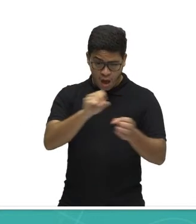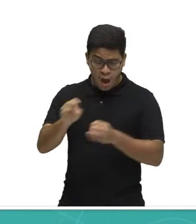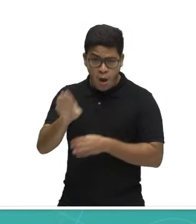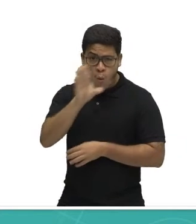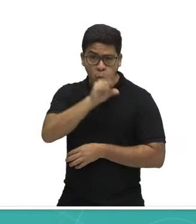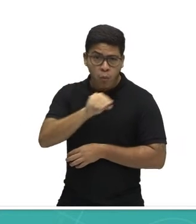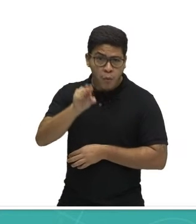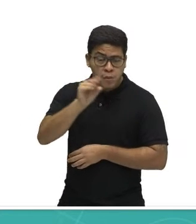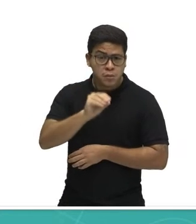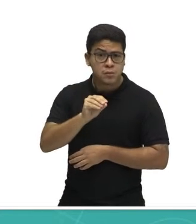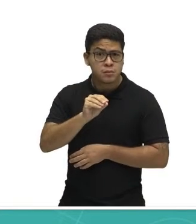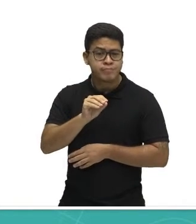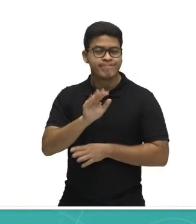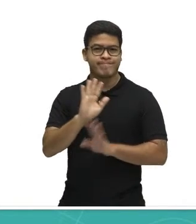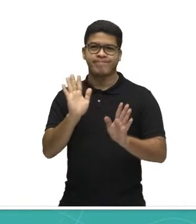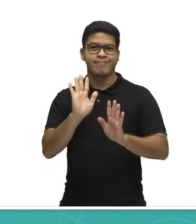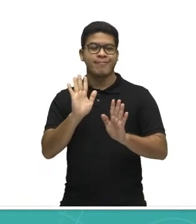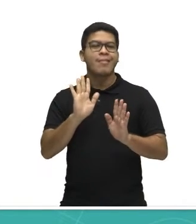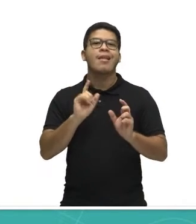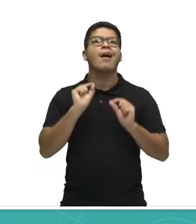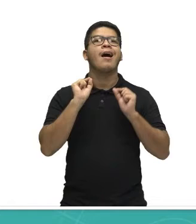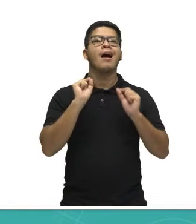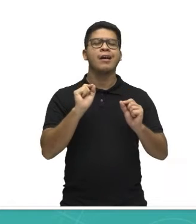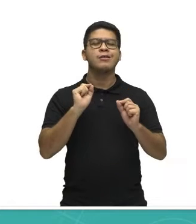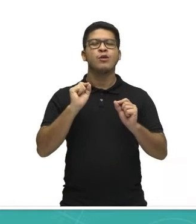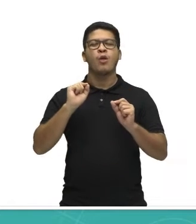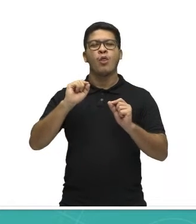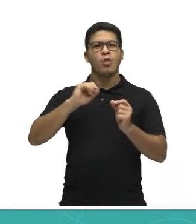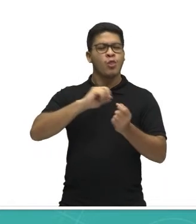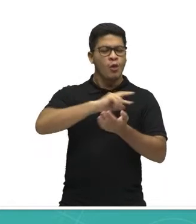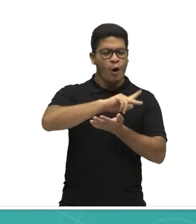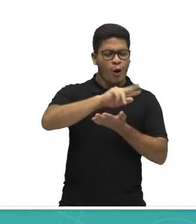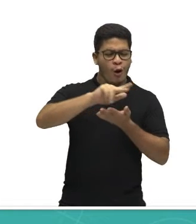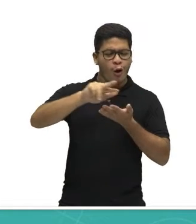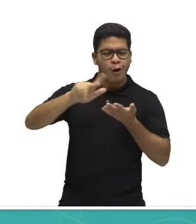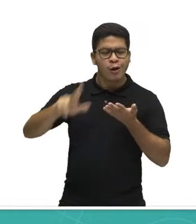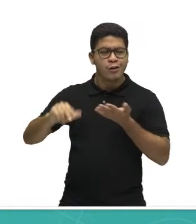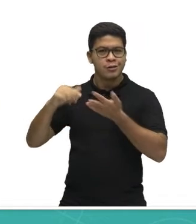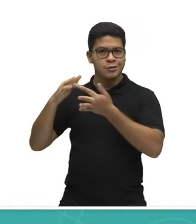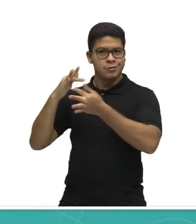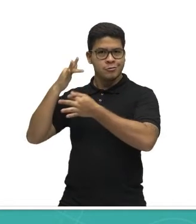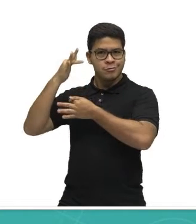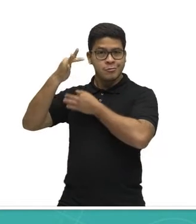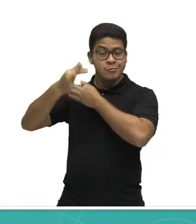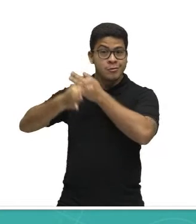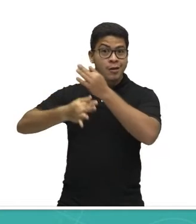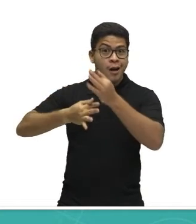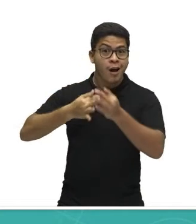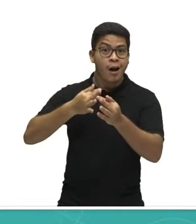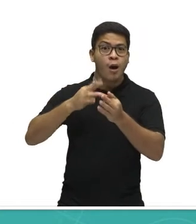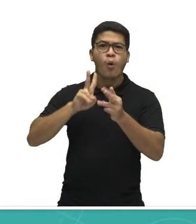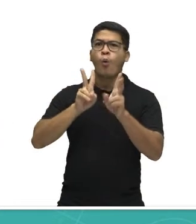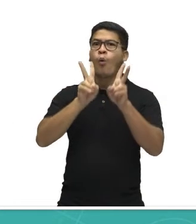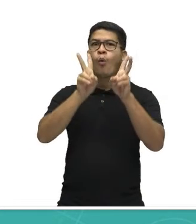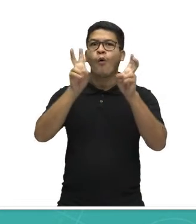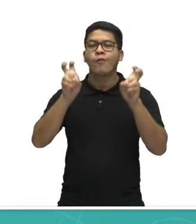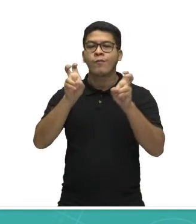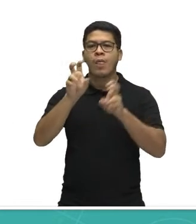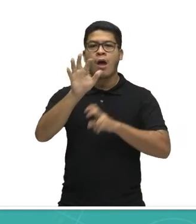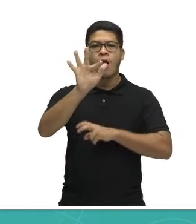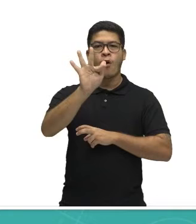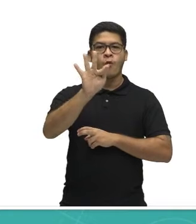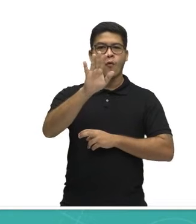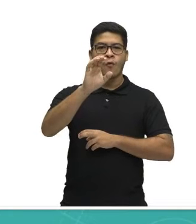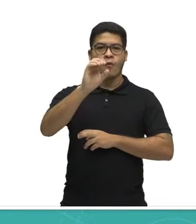oralidade? Então, todas essas tradições e esses costumes são chamados de quê? De folclore.